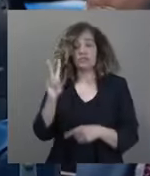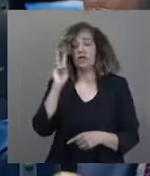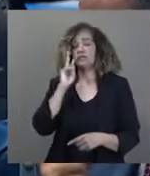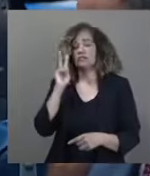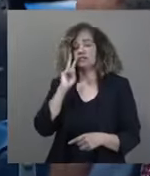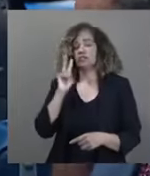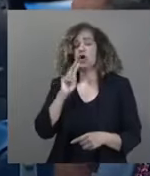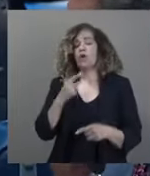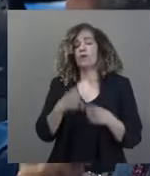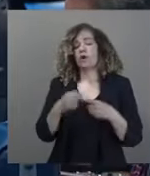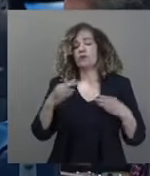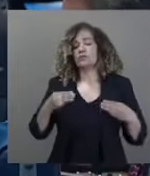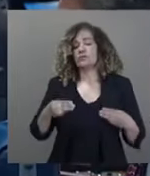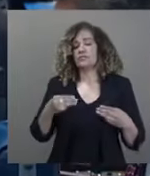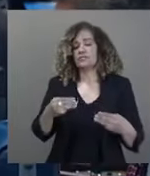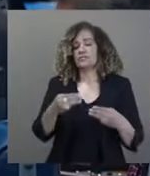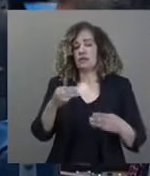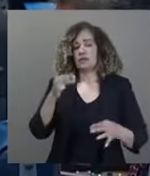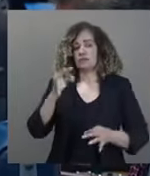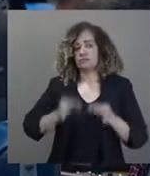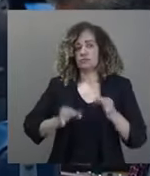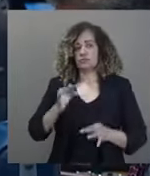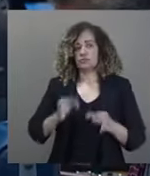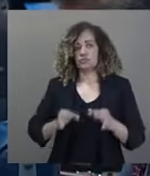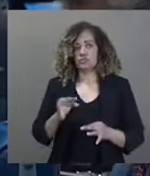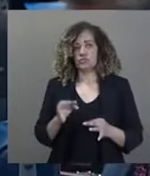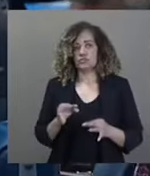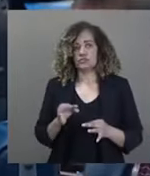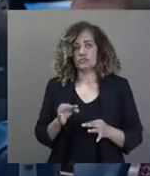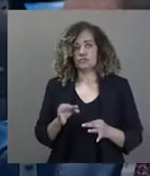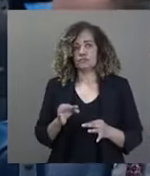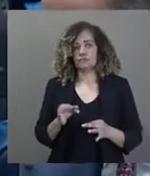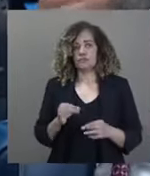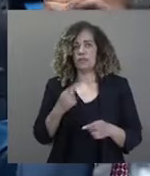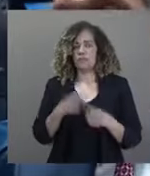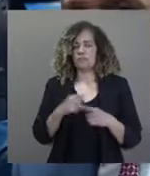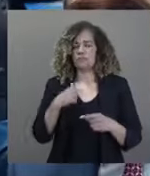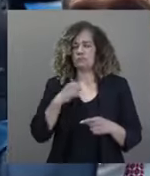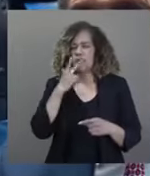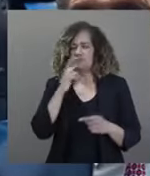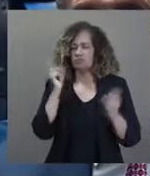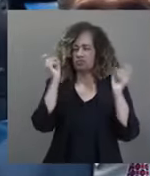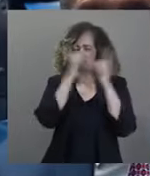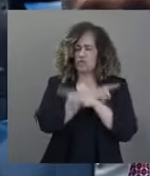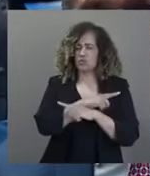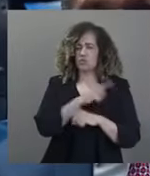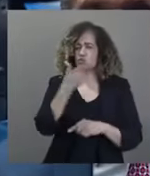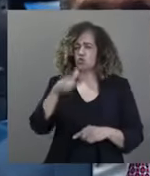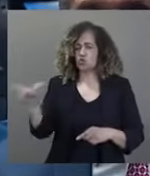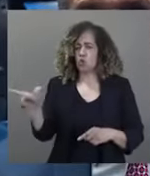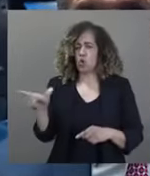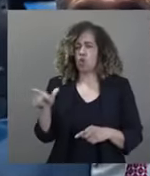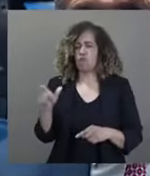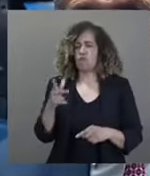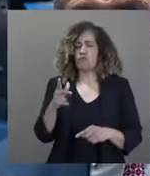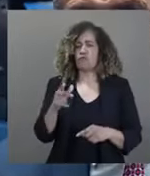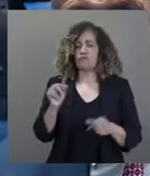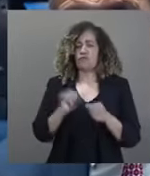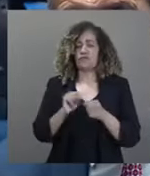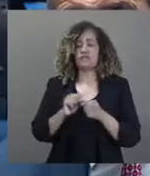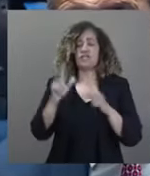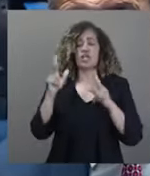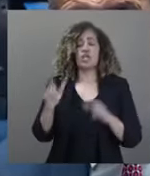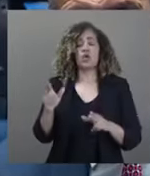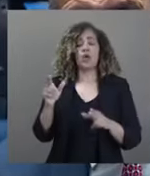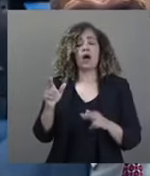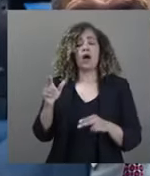dos Ministérios da justiça e acho que dificilmente alguém a repetirá como Flávio Dino mas eu quero